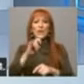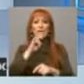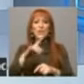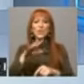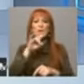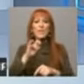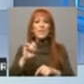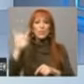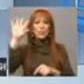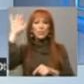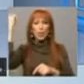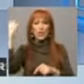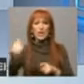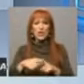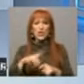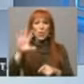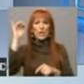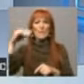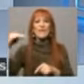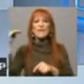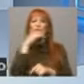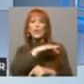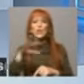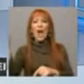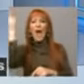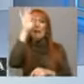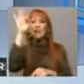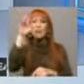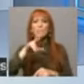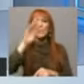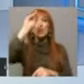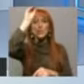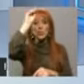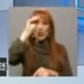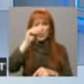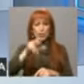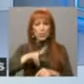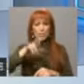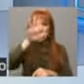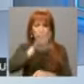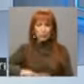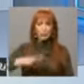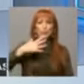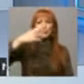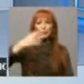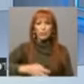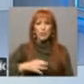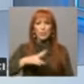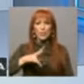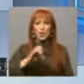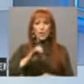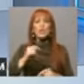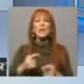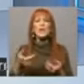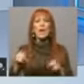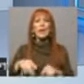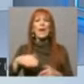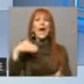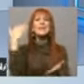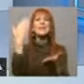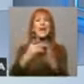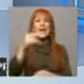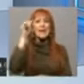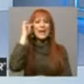avisos meteorológicos de tempo frio, aviso amarelo para todos os distritos de Portugal continental e prolongar-se até